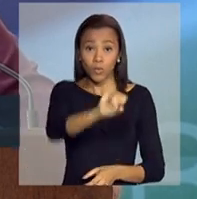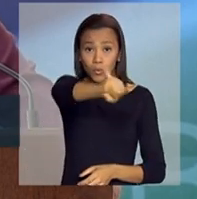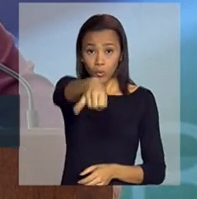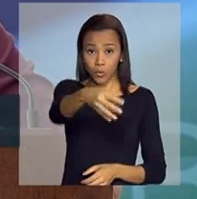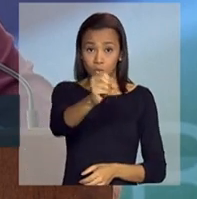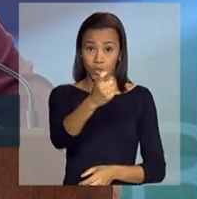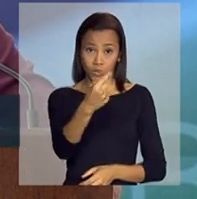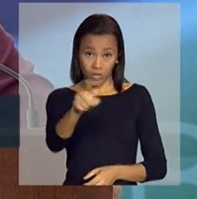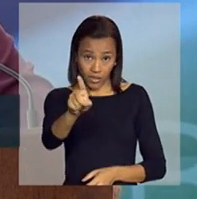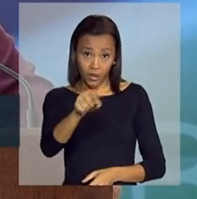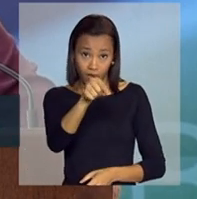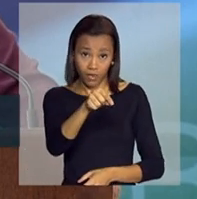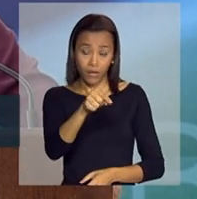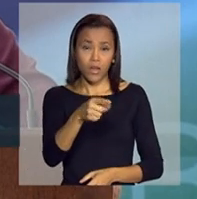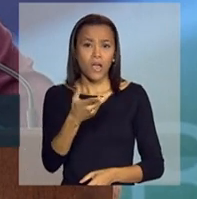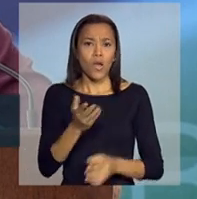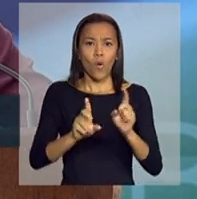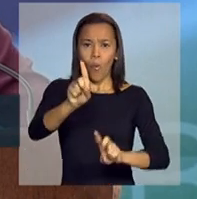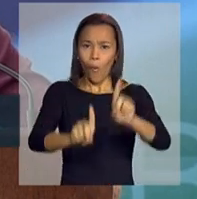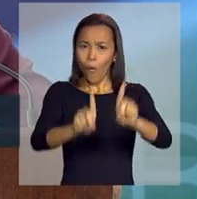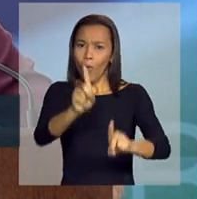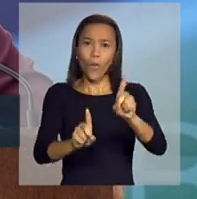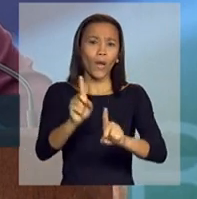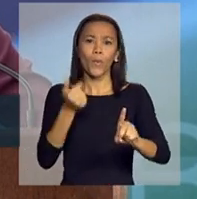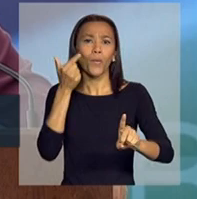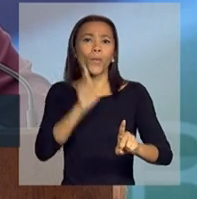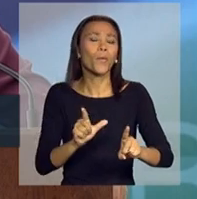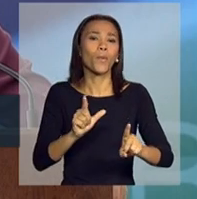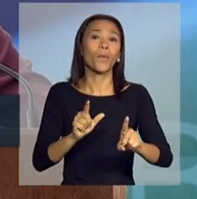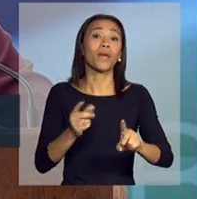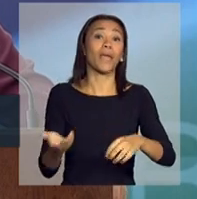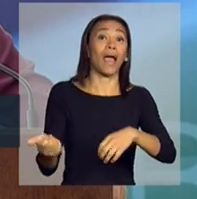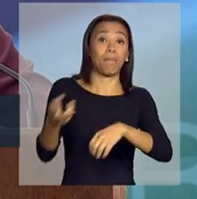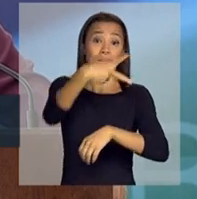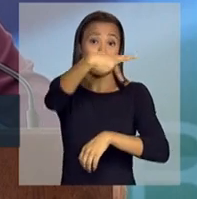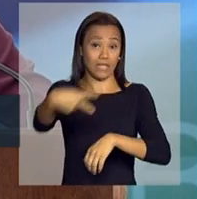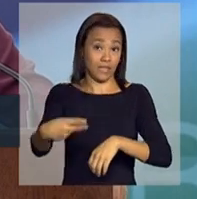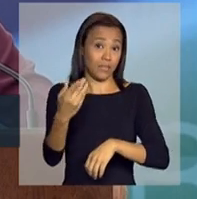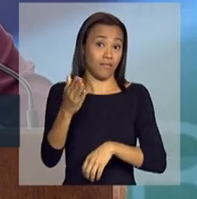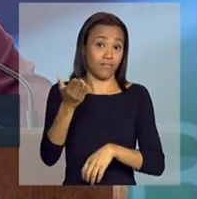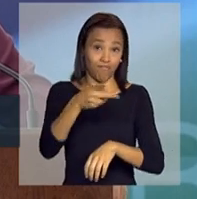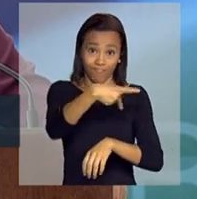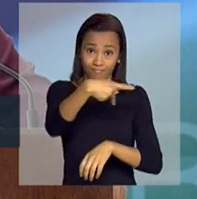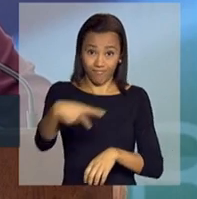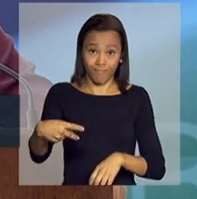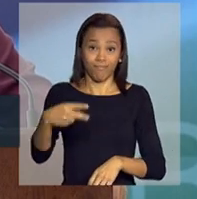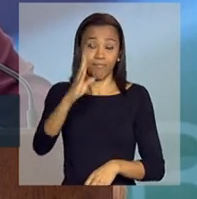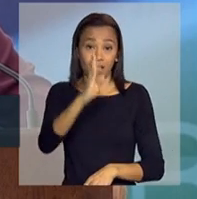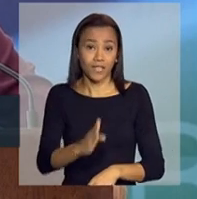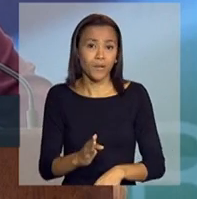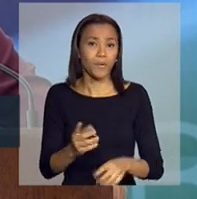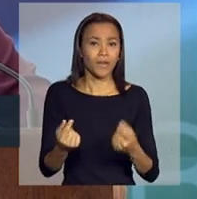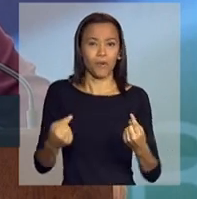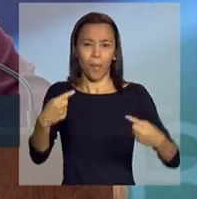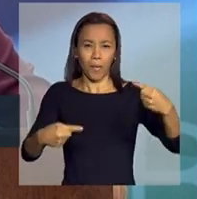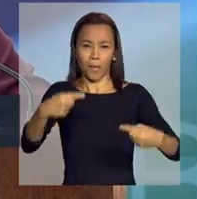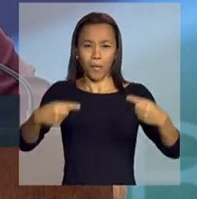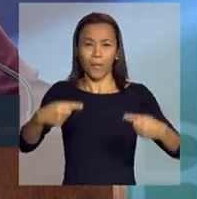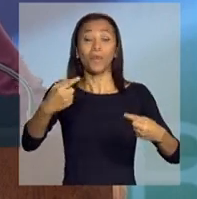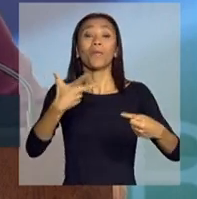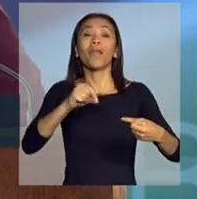Alencar concorreu à vice-presidência da República em dobradinha com o ex-presidente